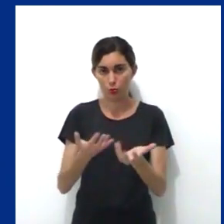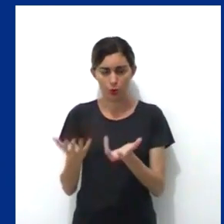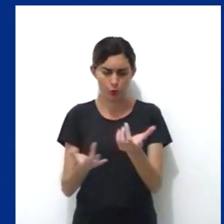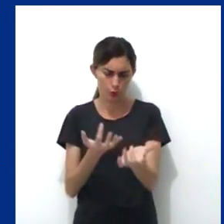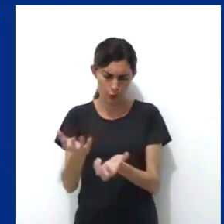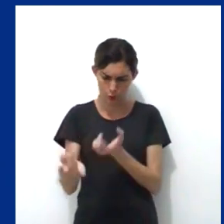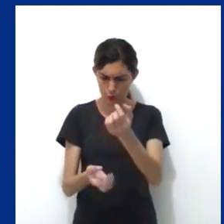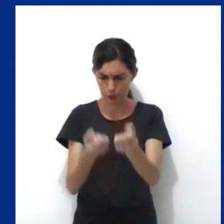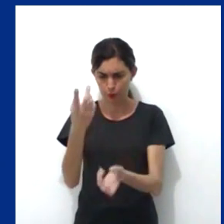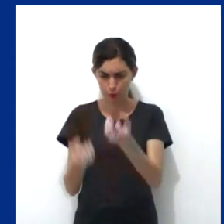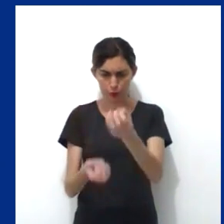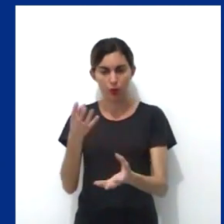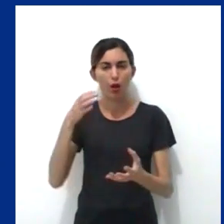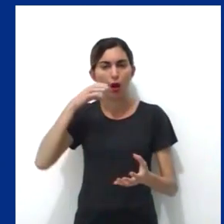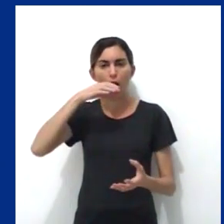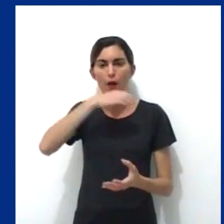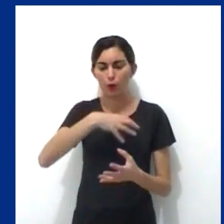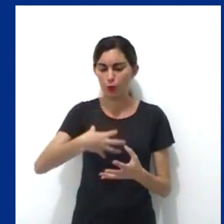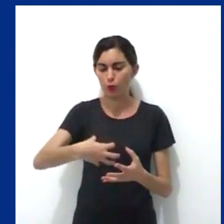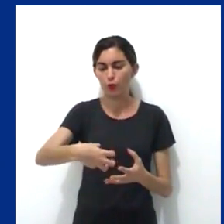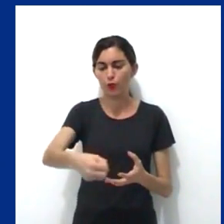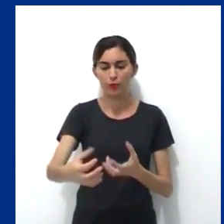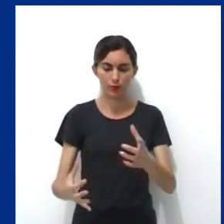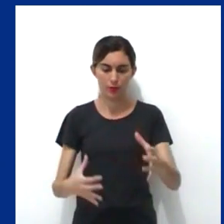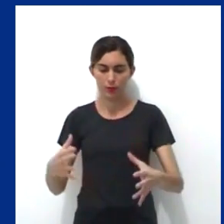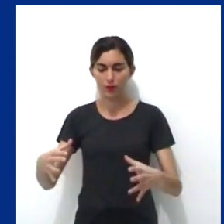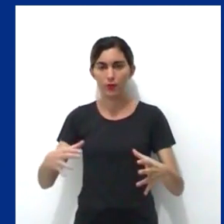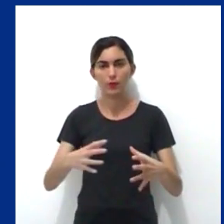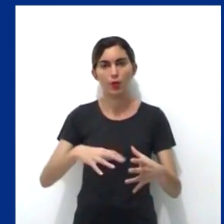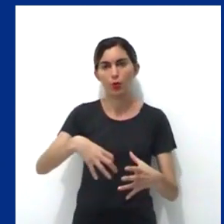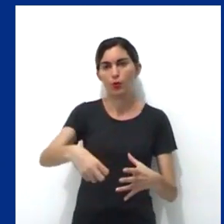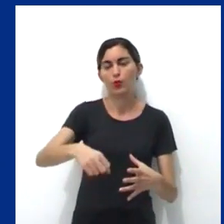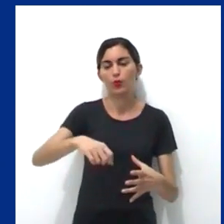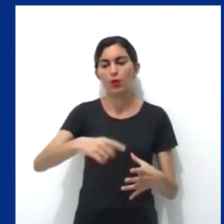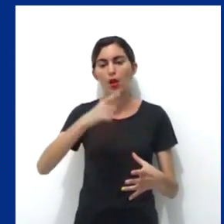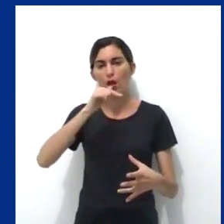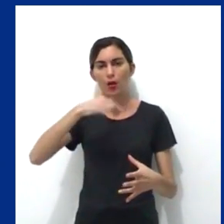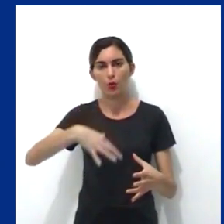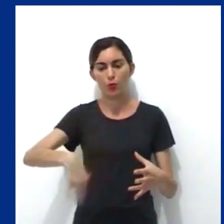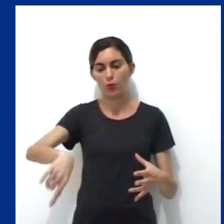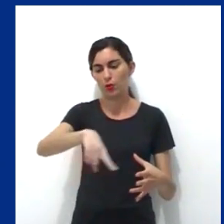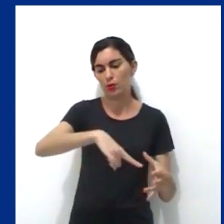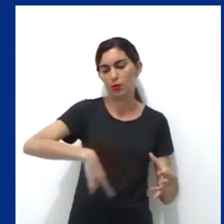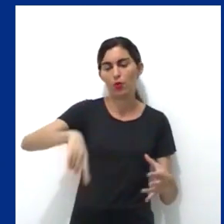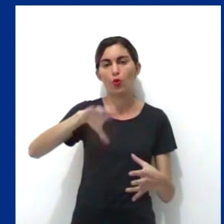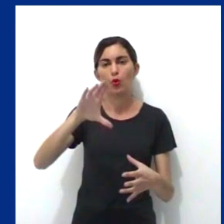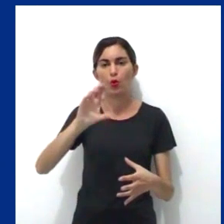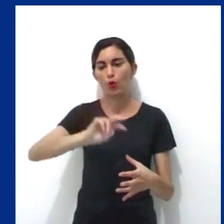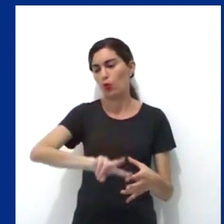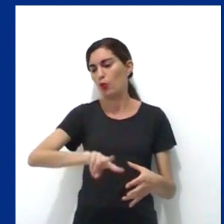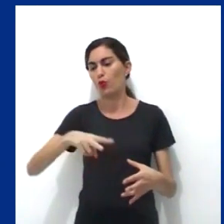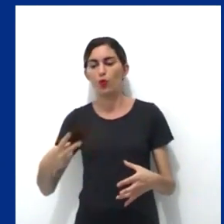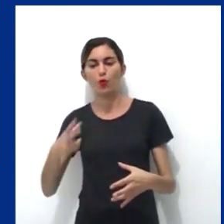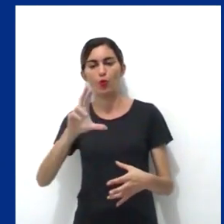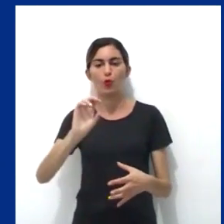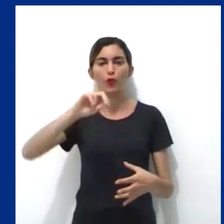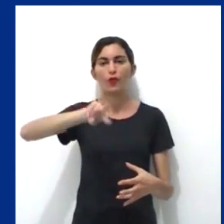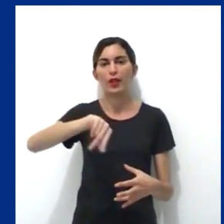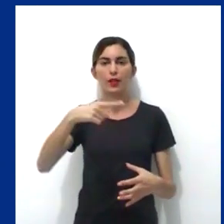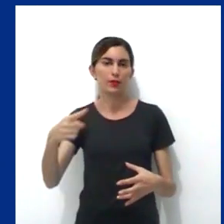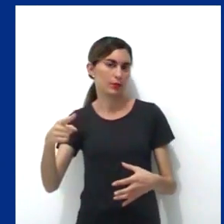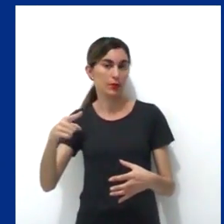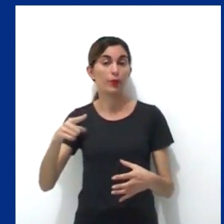o cozimento do nosso milho de São João. Então, a gente vai usar o quê? Água, vai ferver essa água e vai colocar o milho